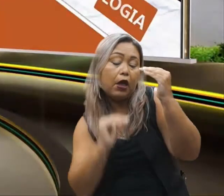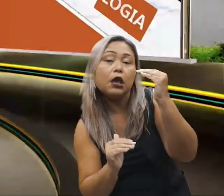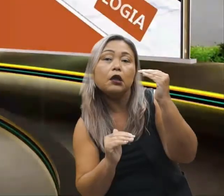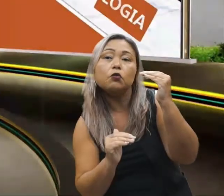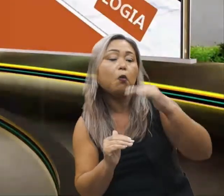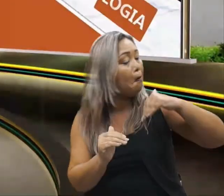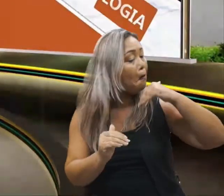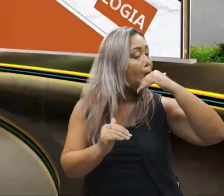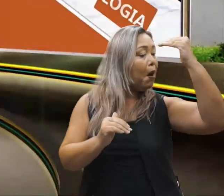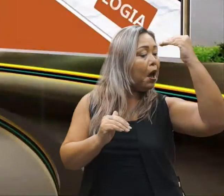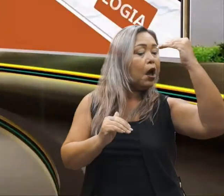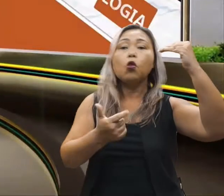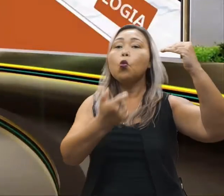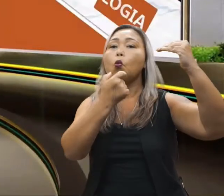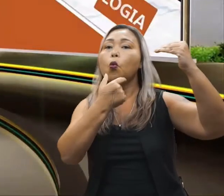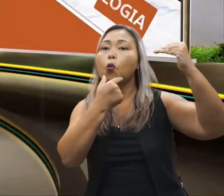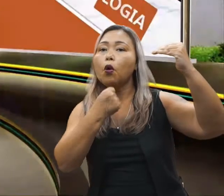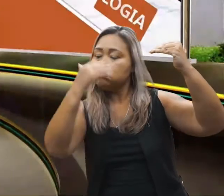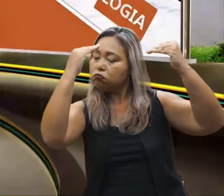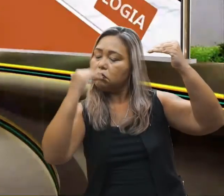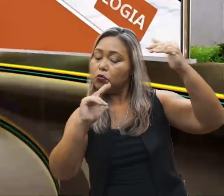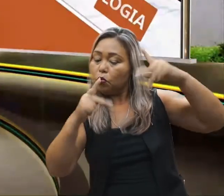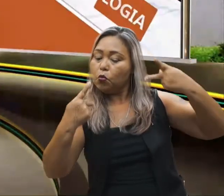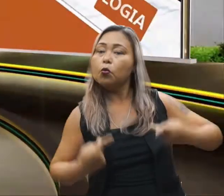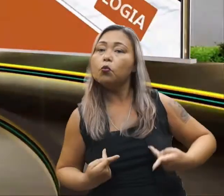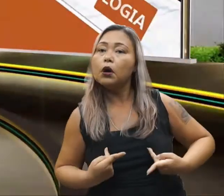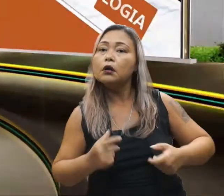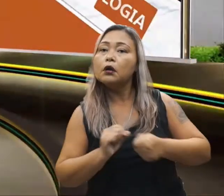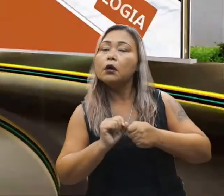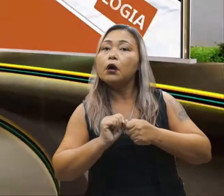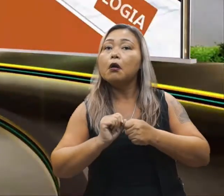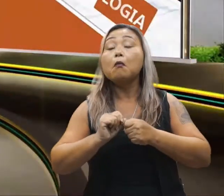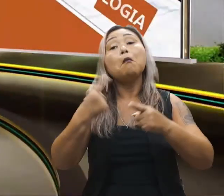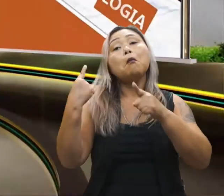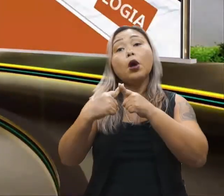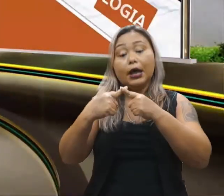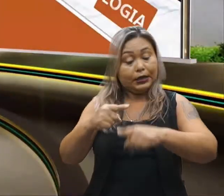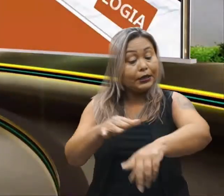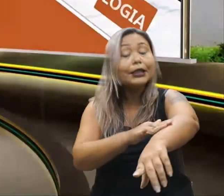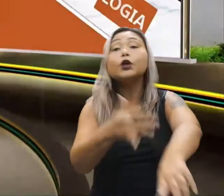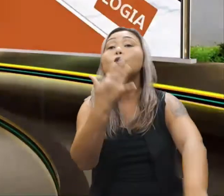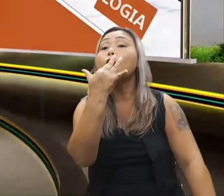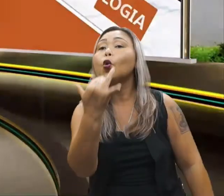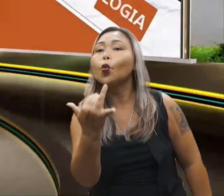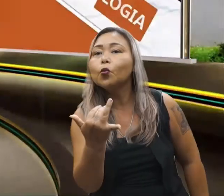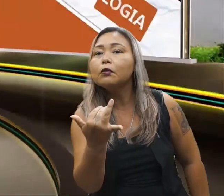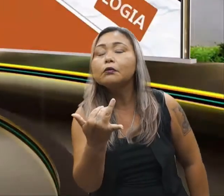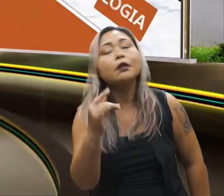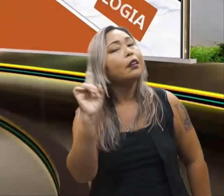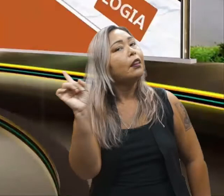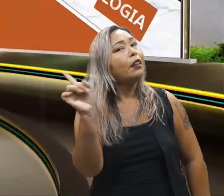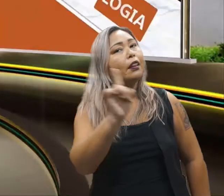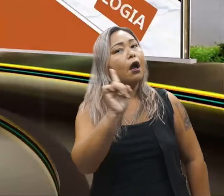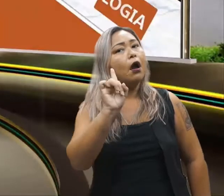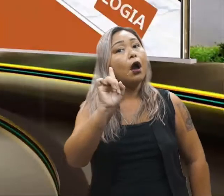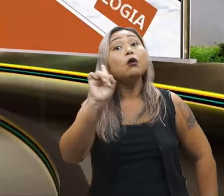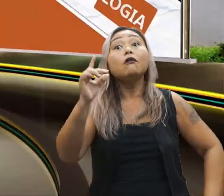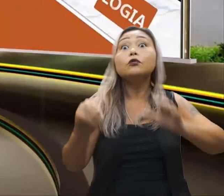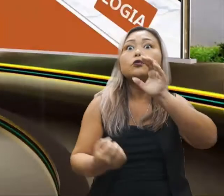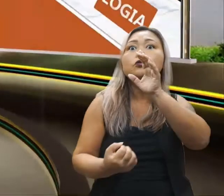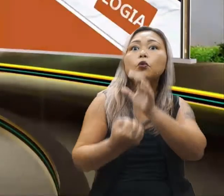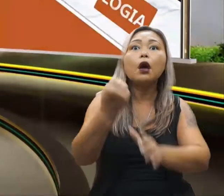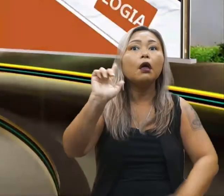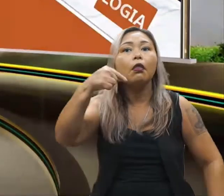inferiorização do homem, do ser humano, por causa da sua cor. Isso veio surgir depois.